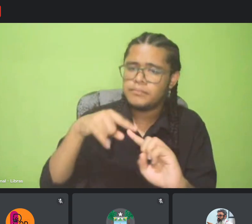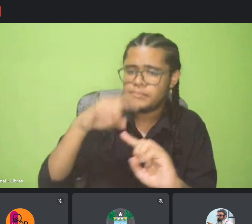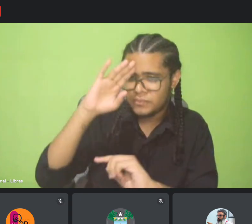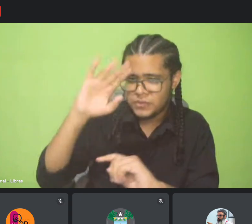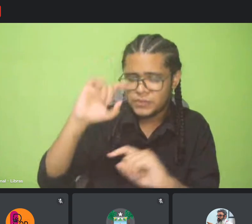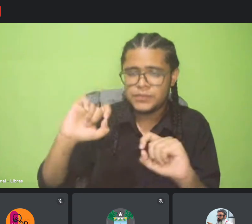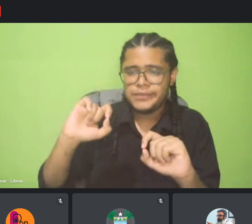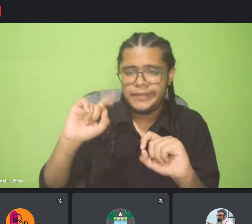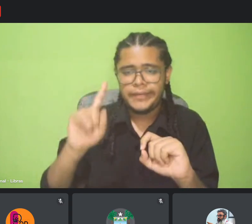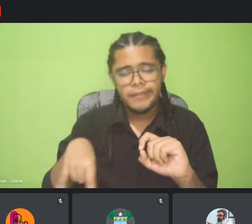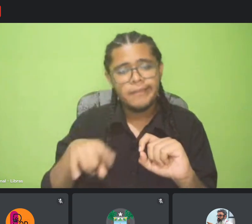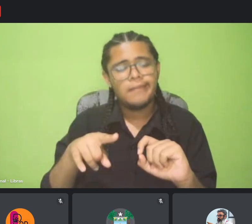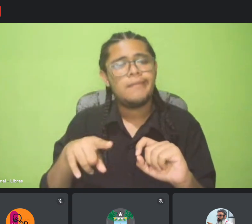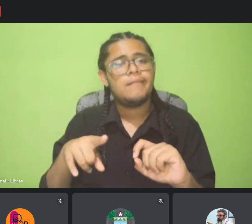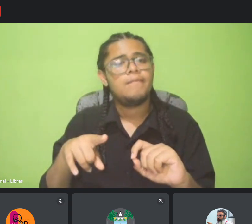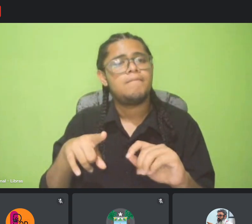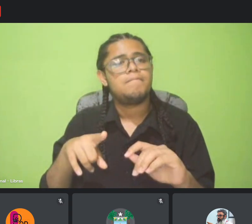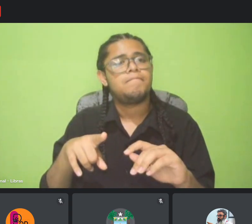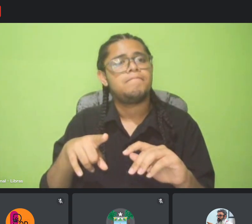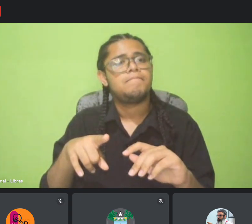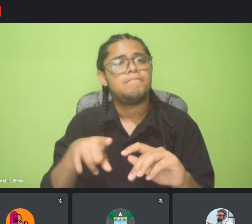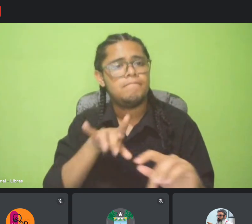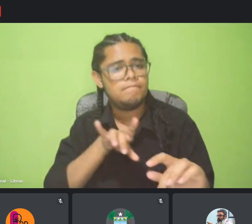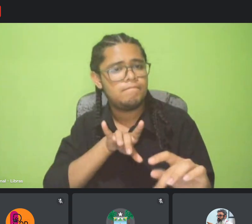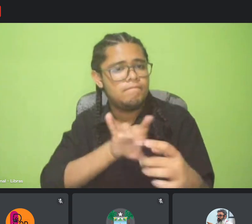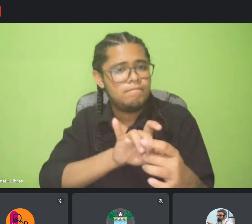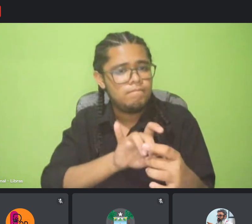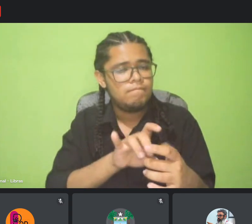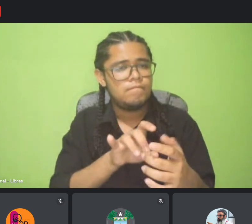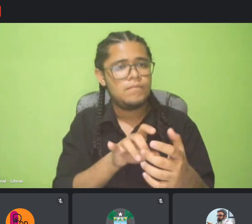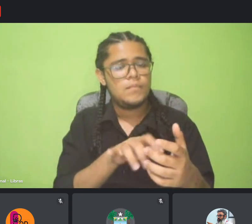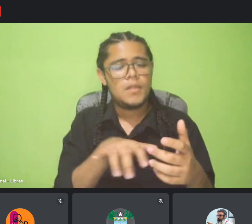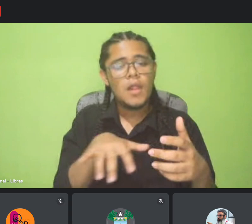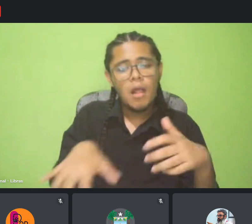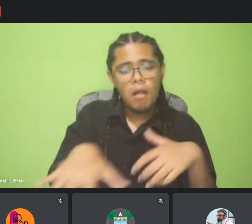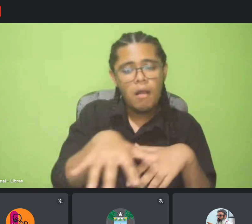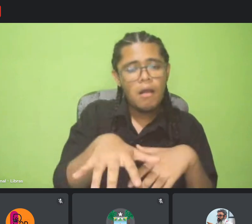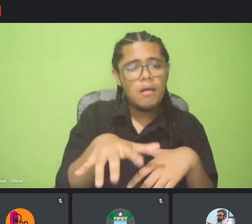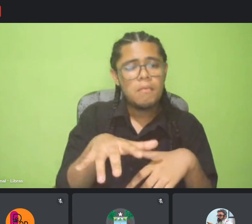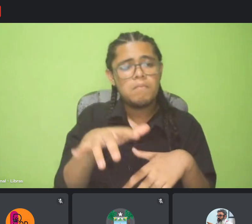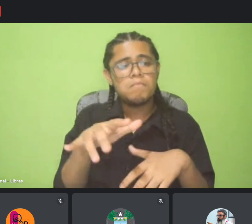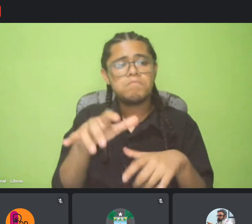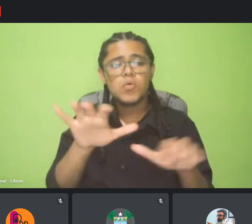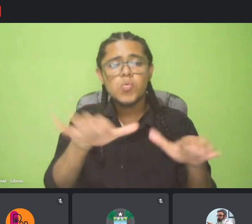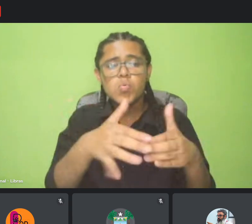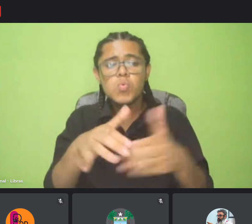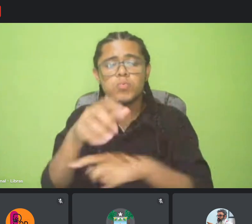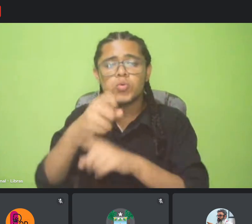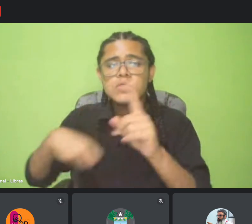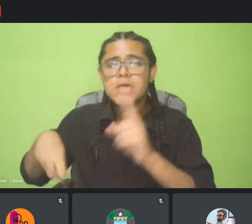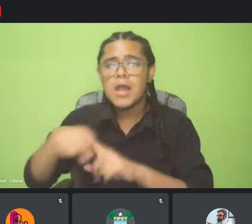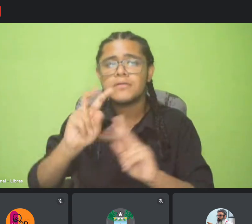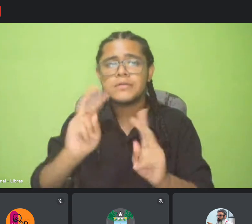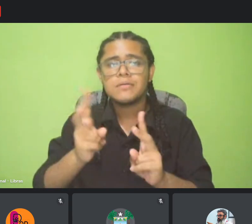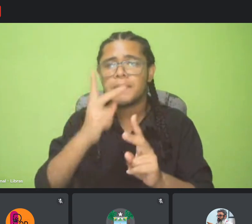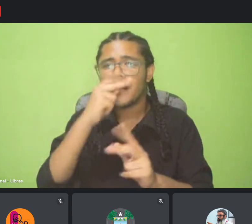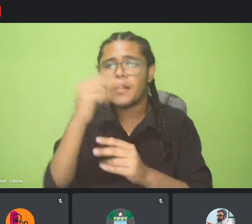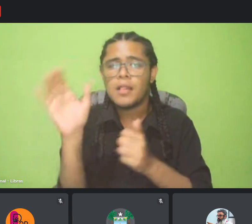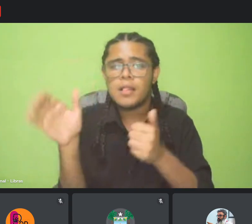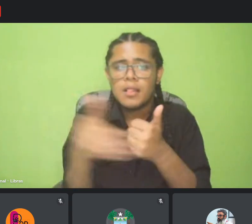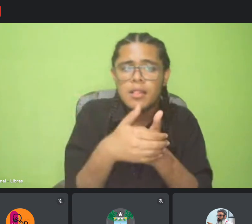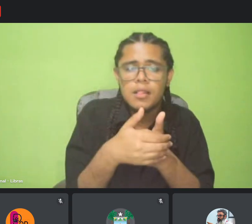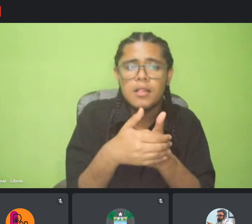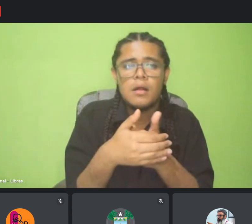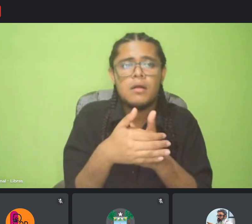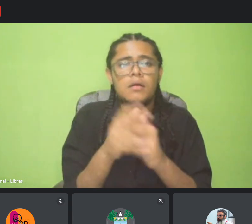contemplar esses segmentos que foram historicamente invisibilizados pela sociedade, também na área de